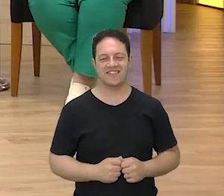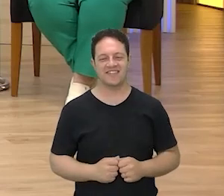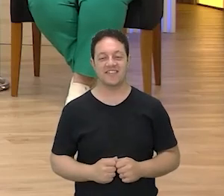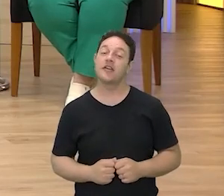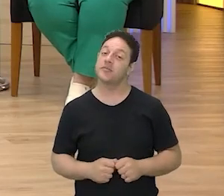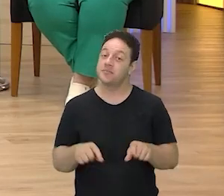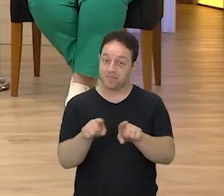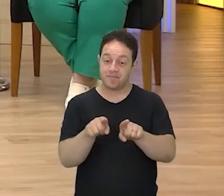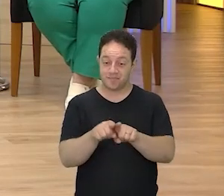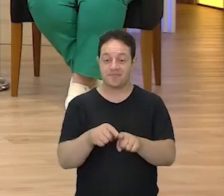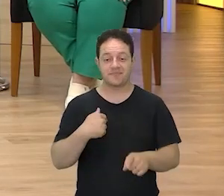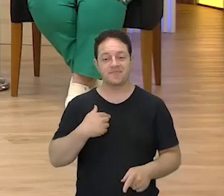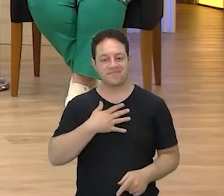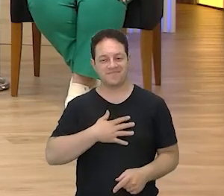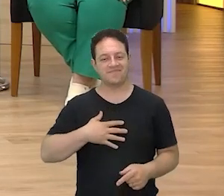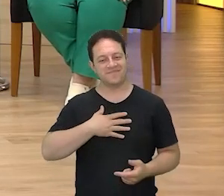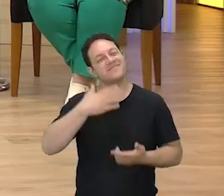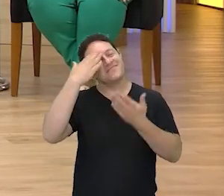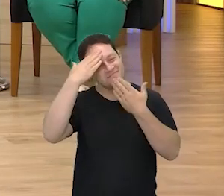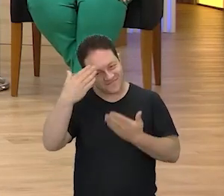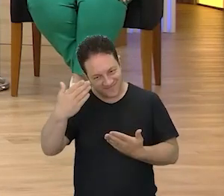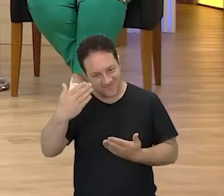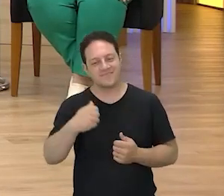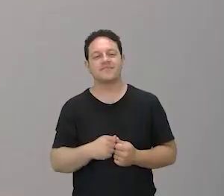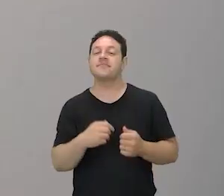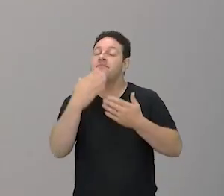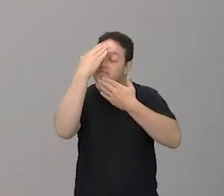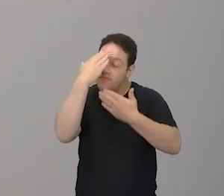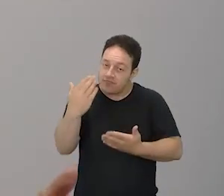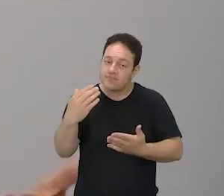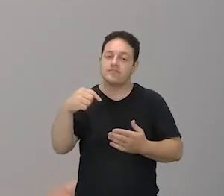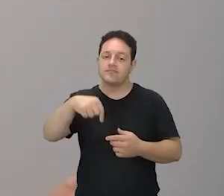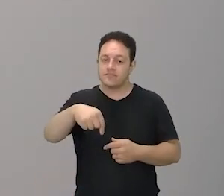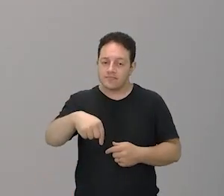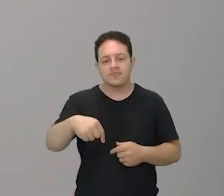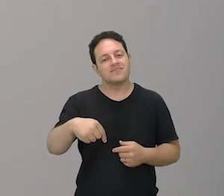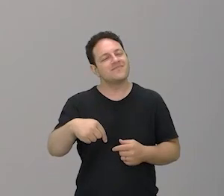Também quero agradecer aqui, né, poder estar